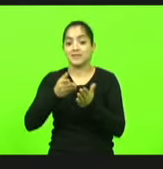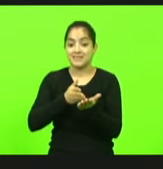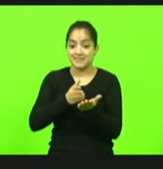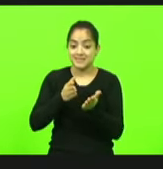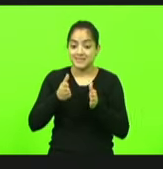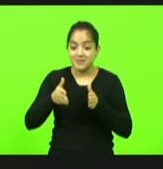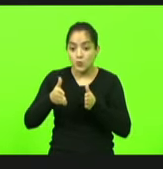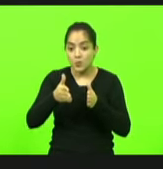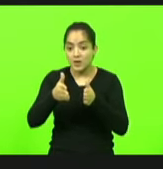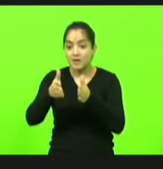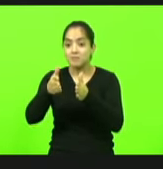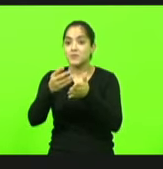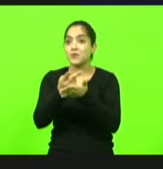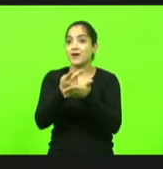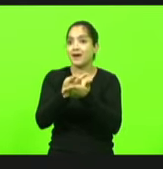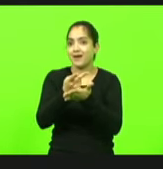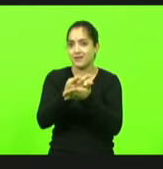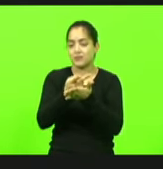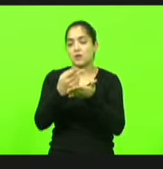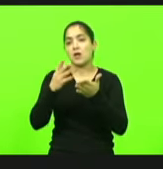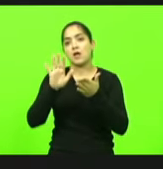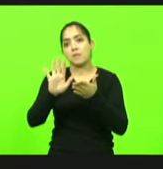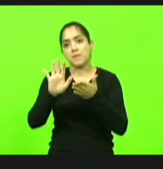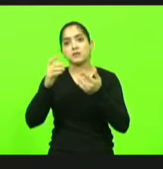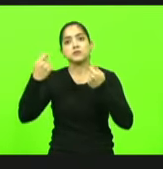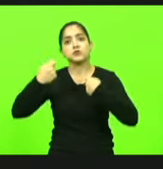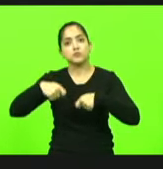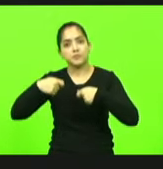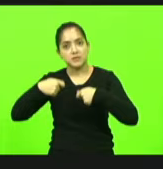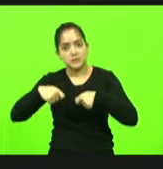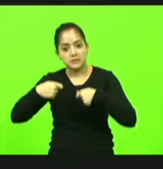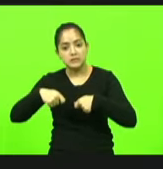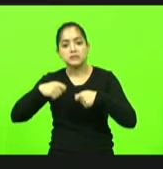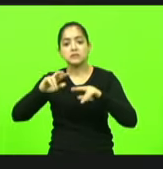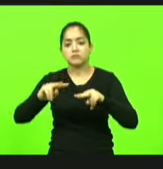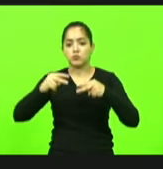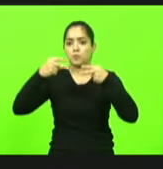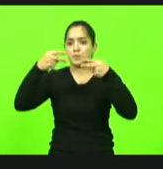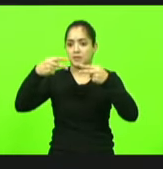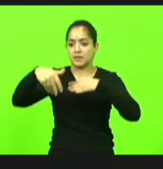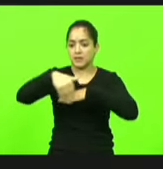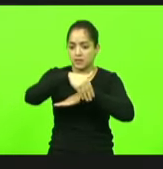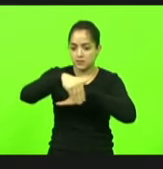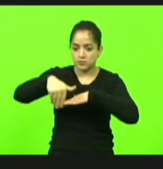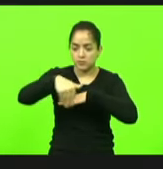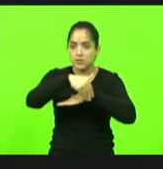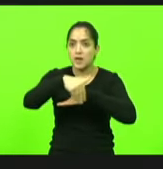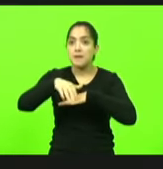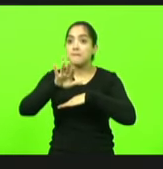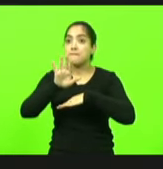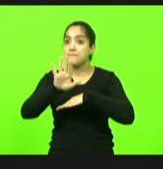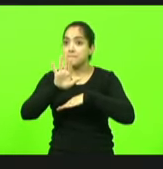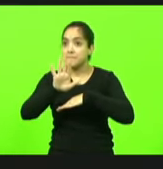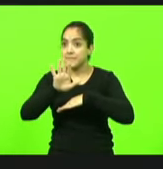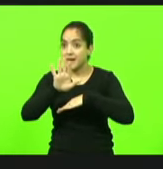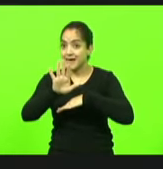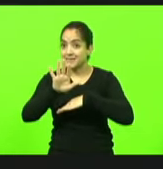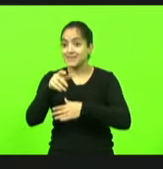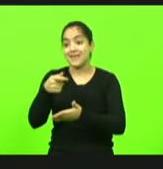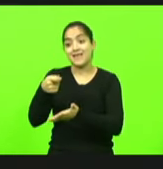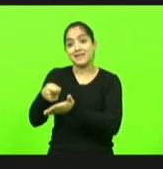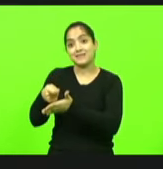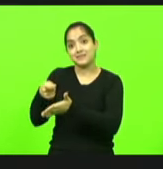chegar ao lugar certo. Nós precisamos, sim, de uma BR duplicada. Entretanto, deveríamos fazer isso